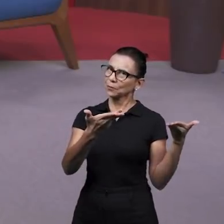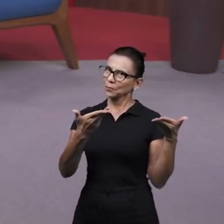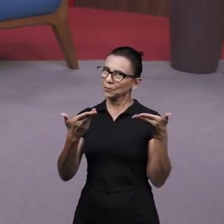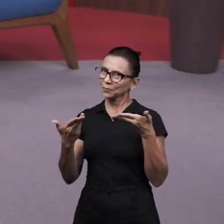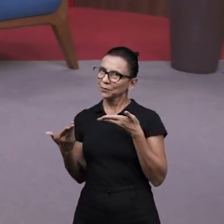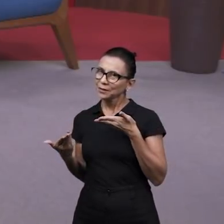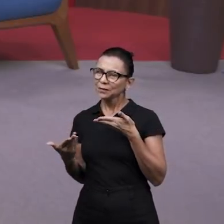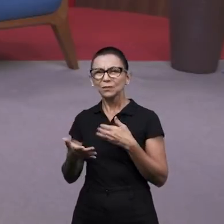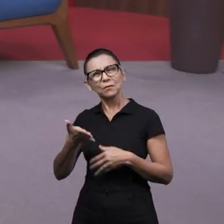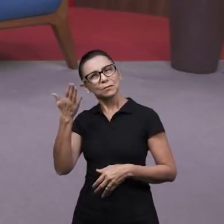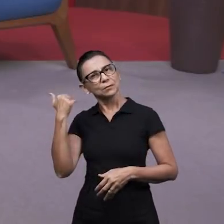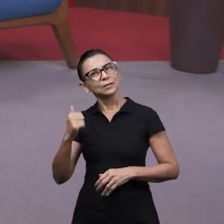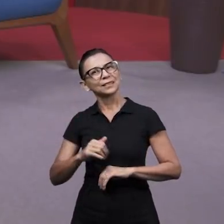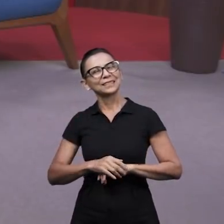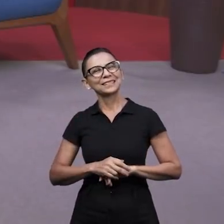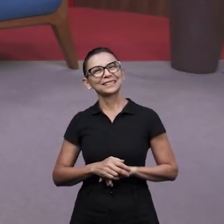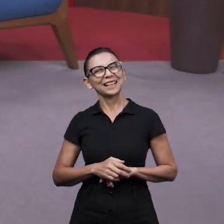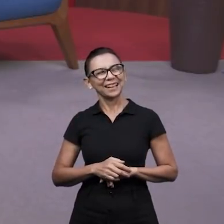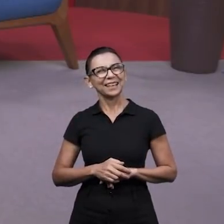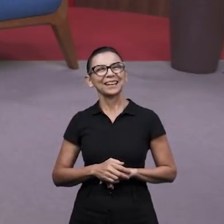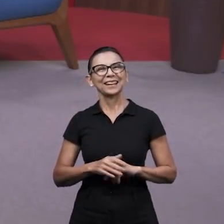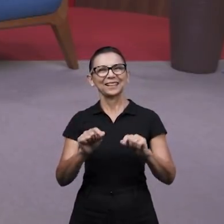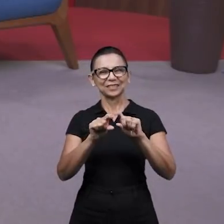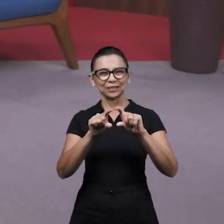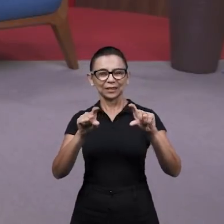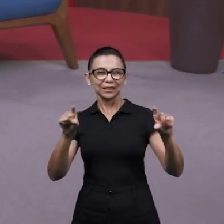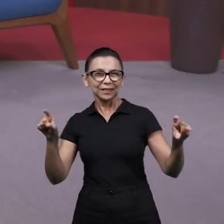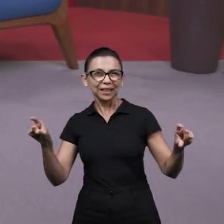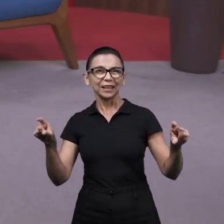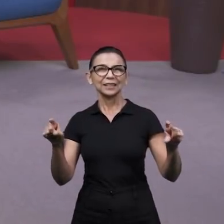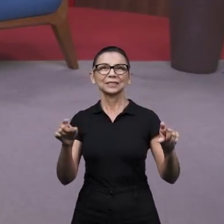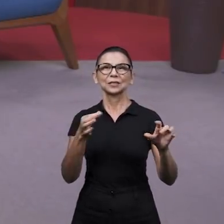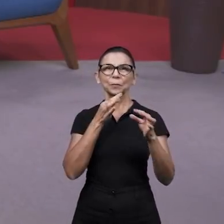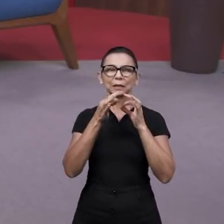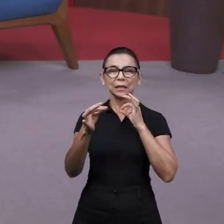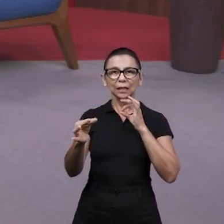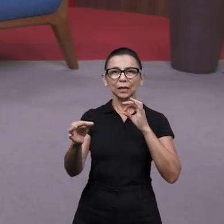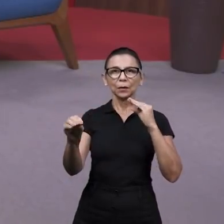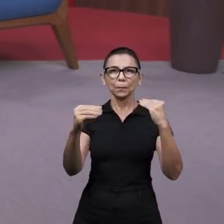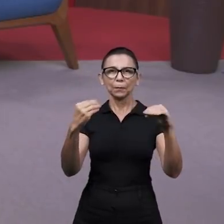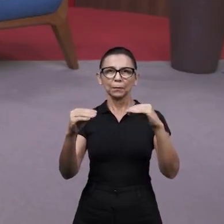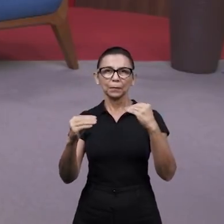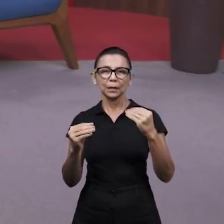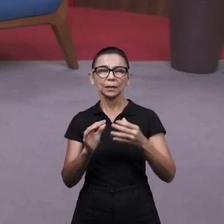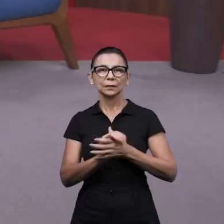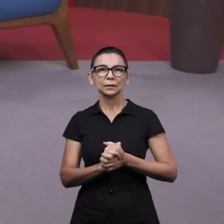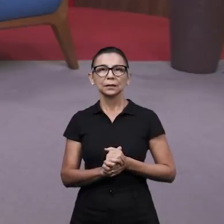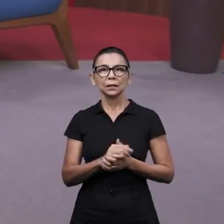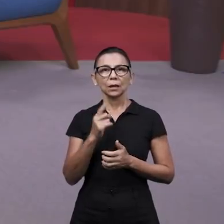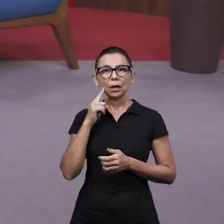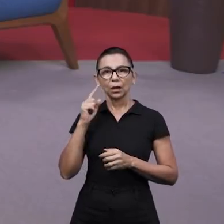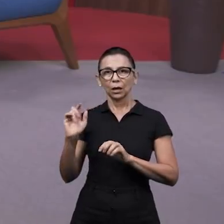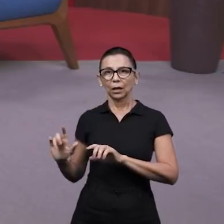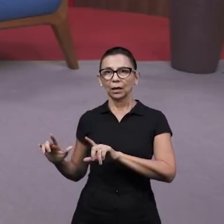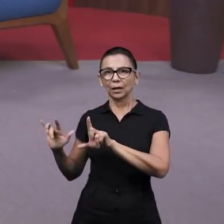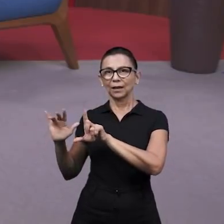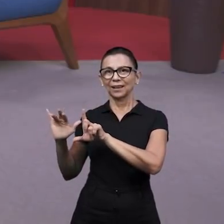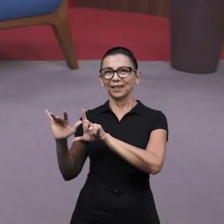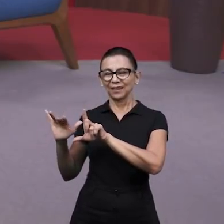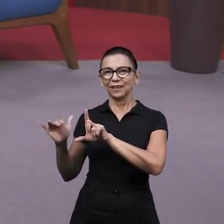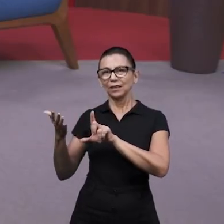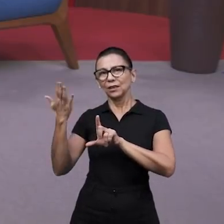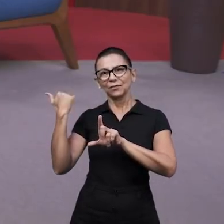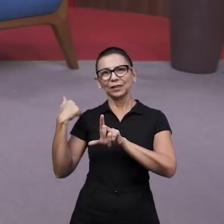está nos assistindo a participar. Mande seu texto, mande o seu vídeo, aponte a câmera do seu celular para esse QR Code que está na tela aí e